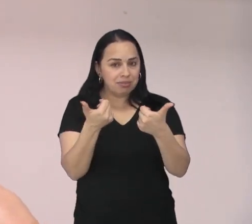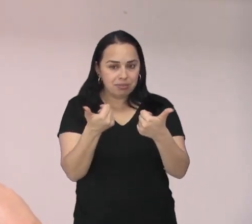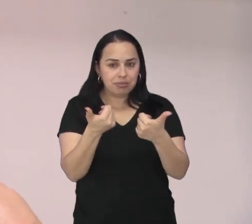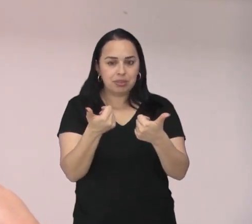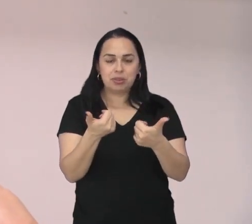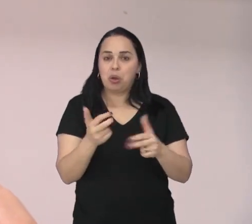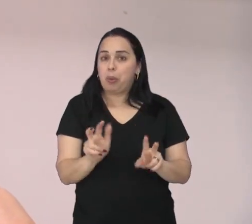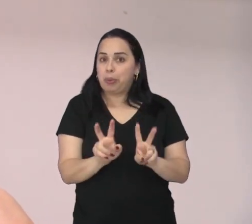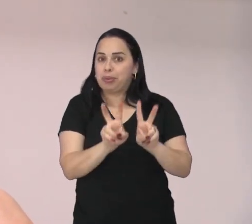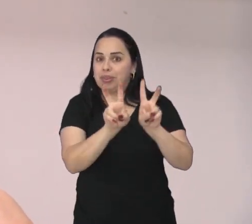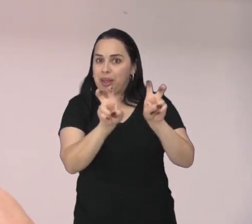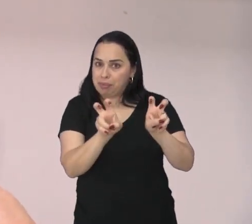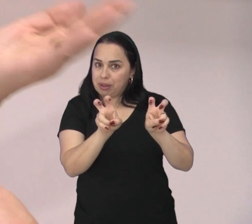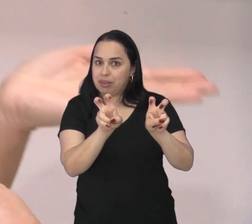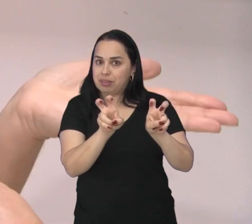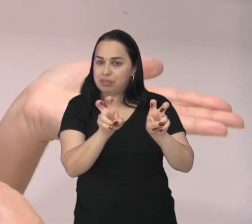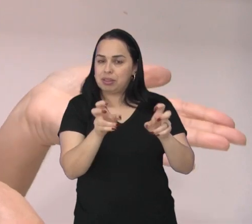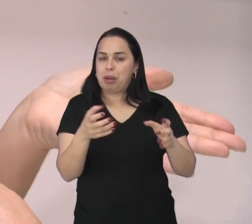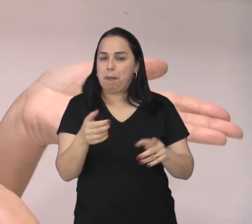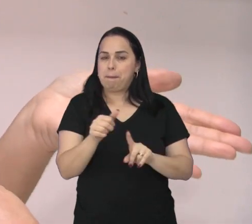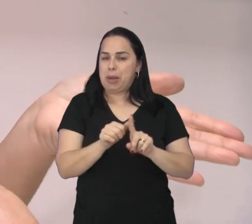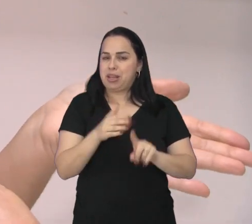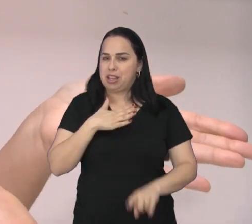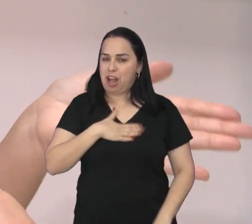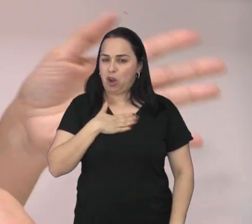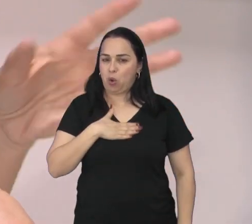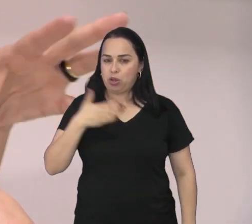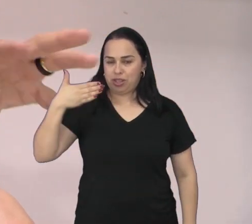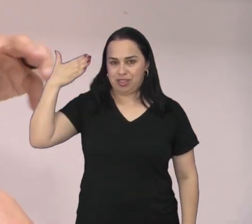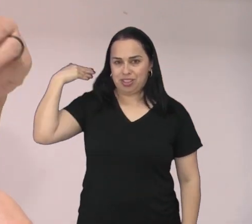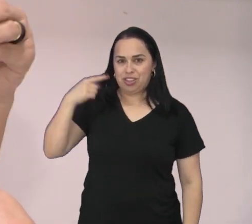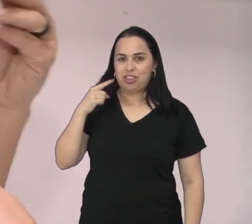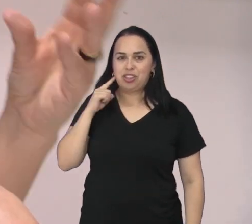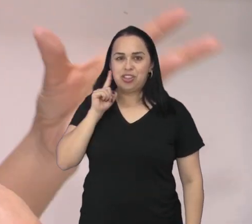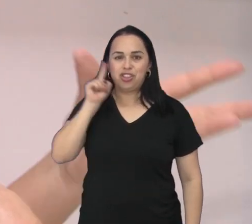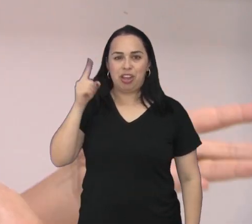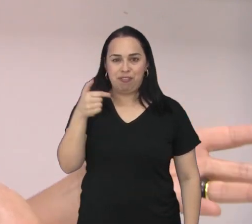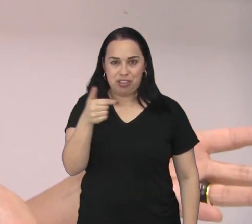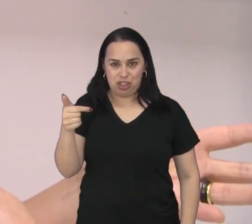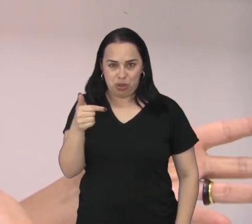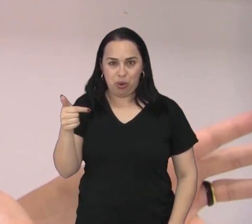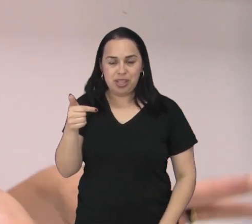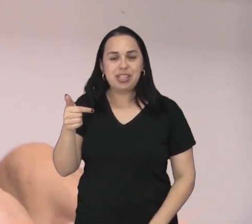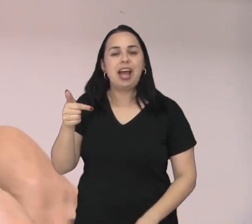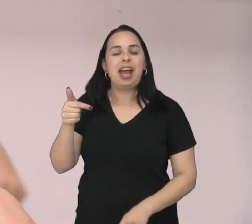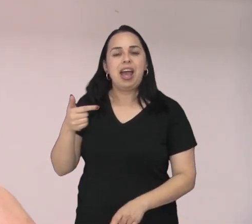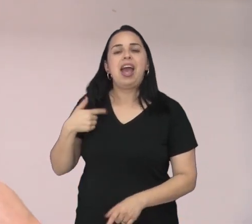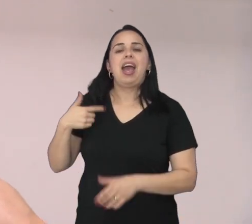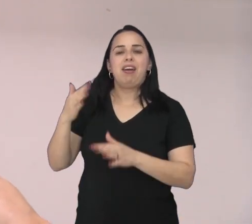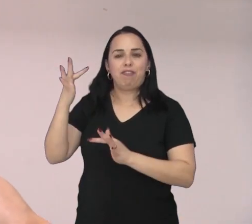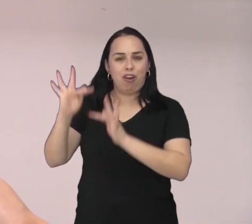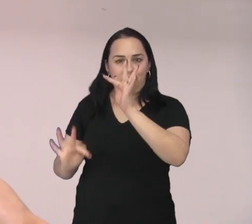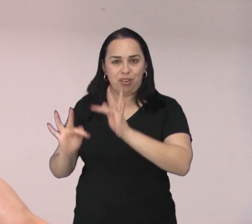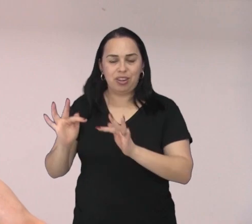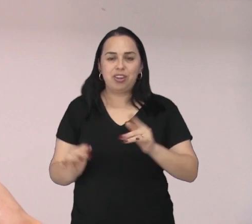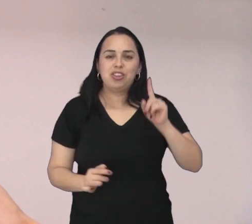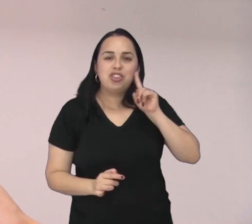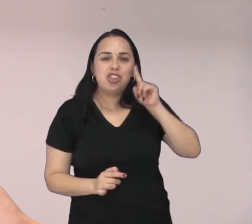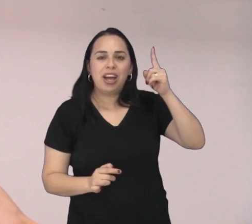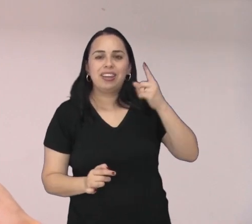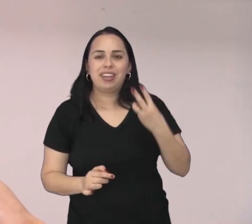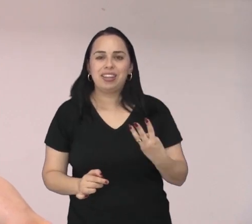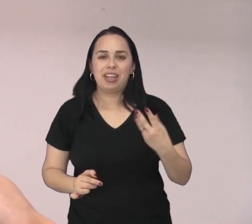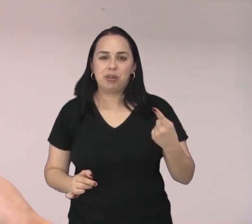riquíssimo. Esse tema, apesar de agosto, né, dia 22 de agosto é o dia do folclore, agora em outubro o dia